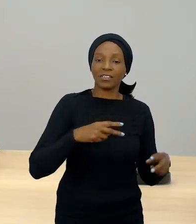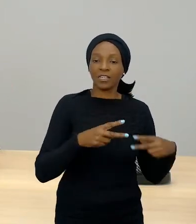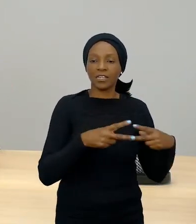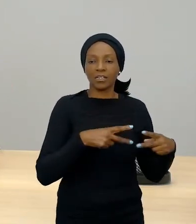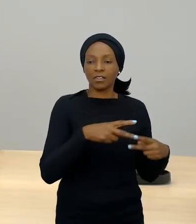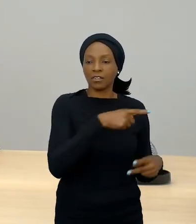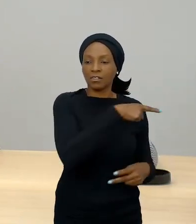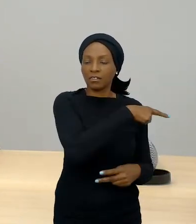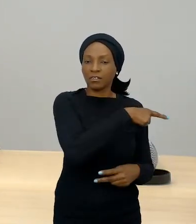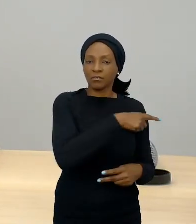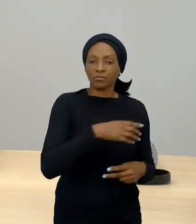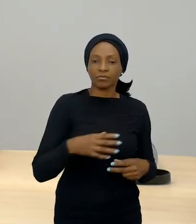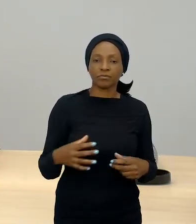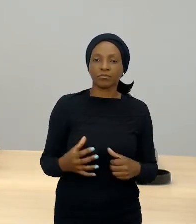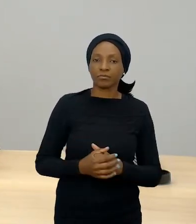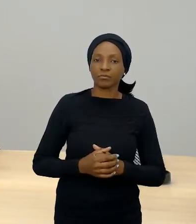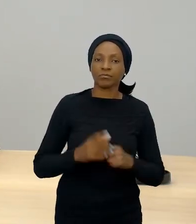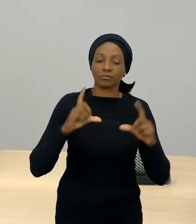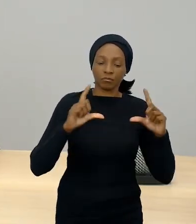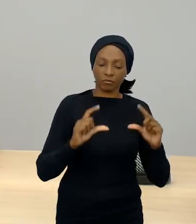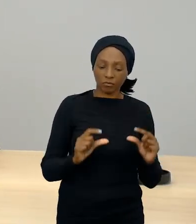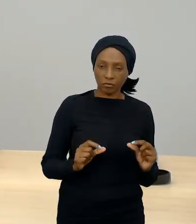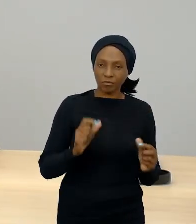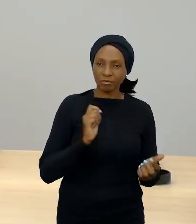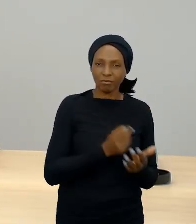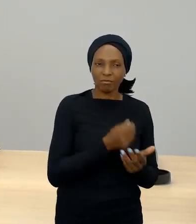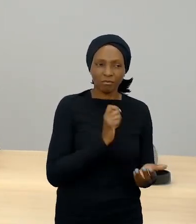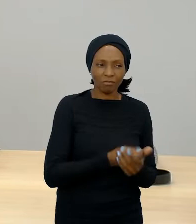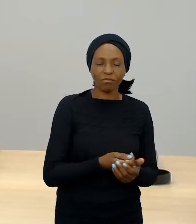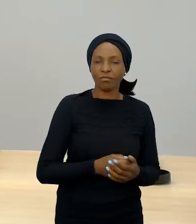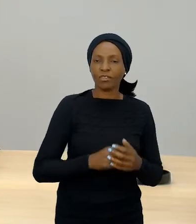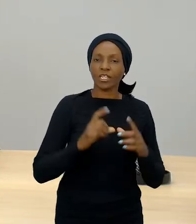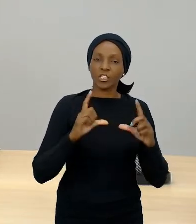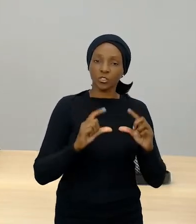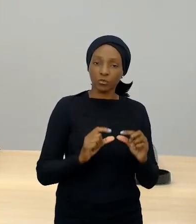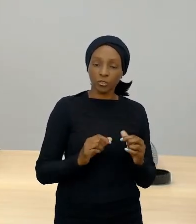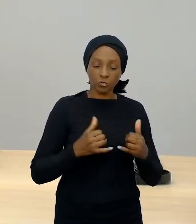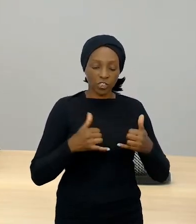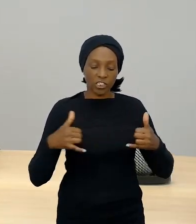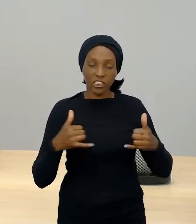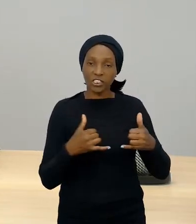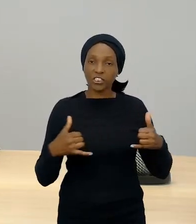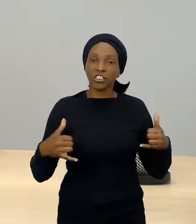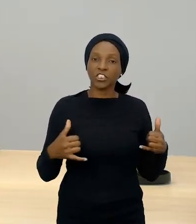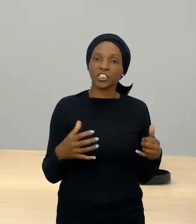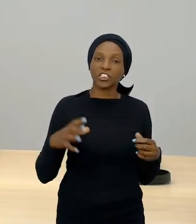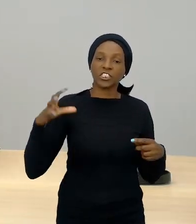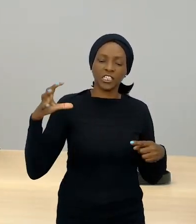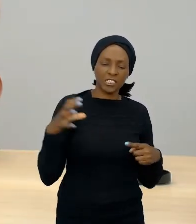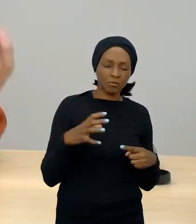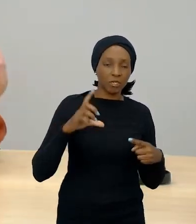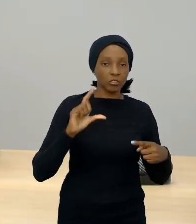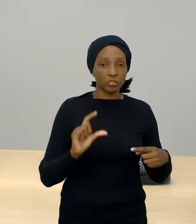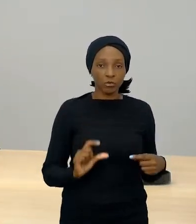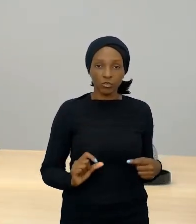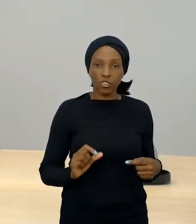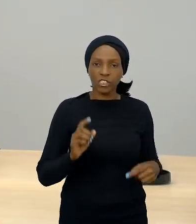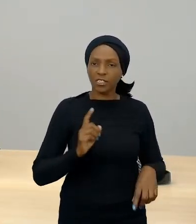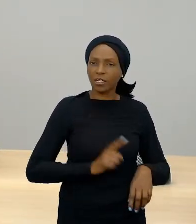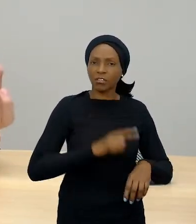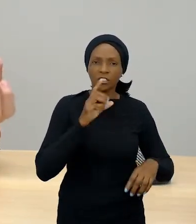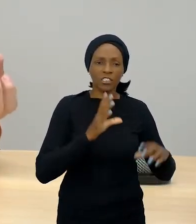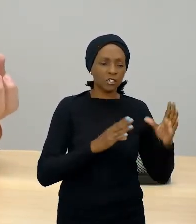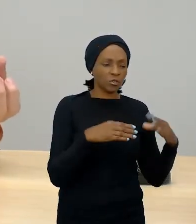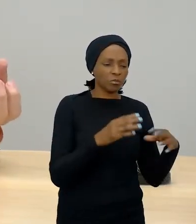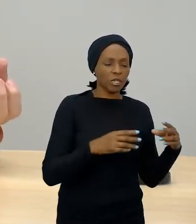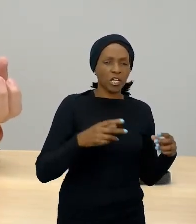né? Para minimizar custos, gastar menos energia, gerar menos impacto. Na hora que esse plástico, né, que esse